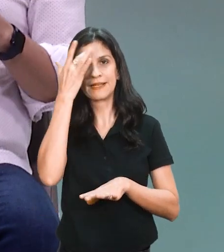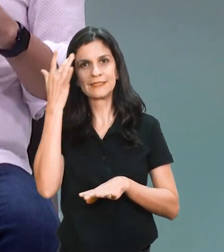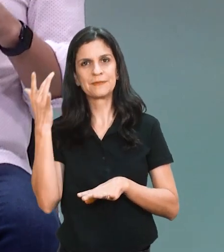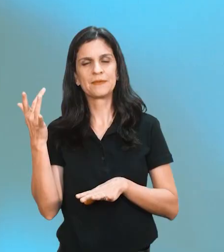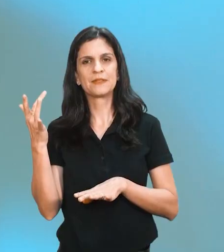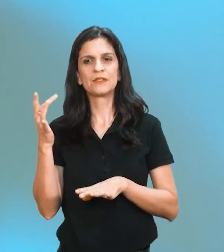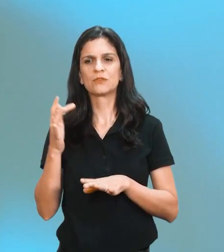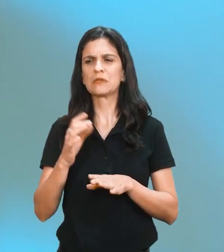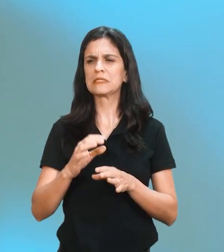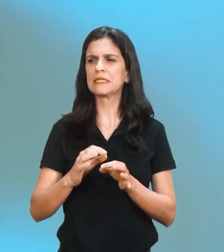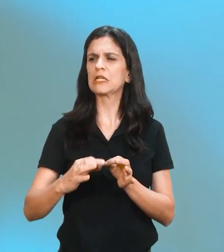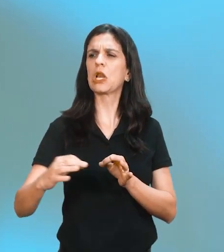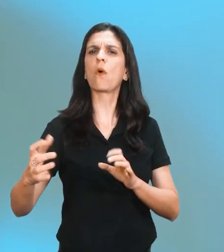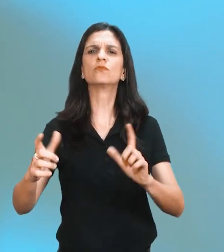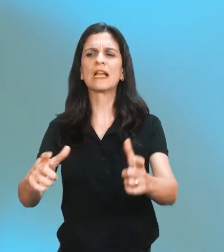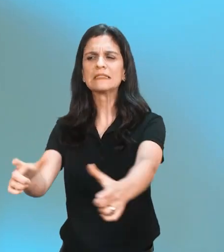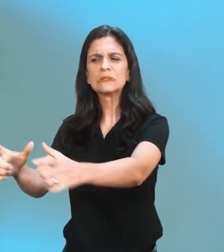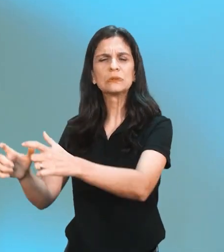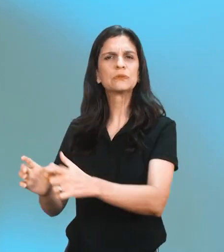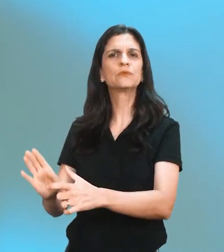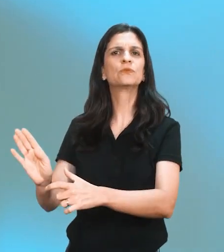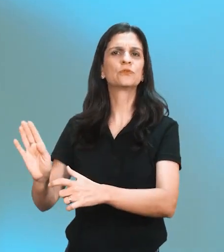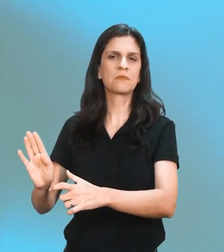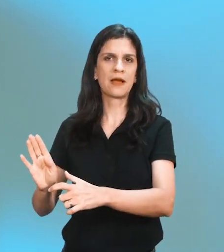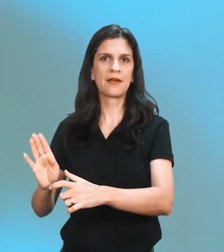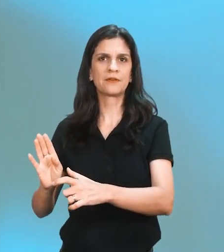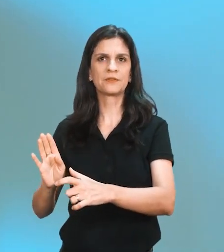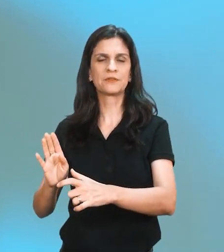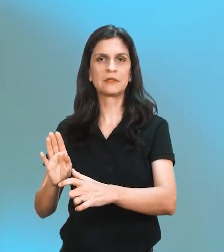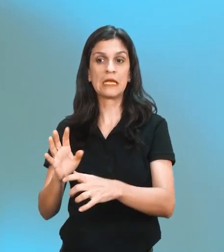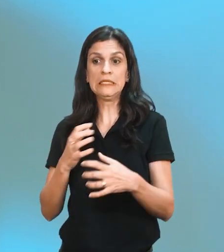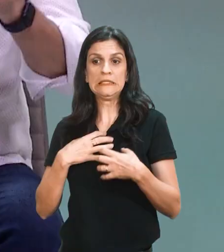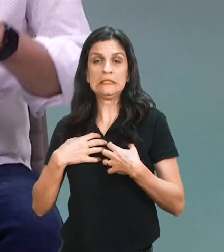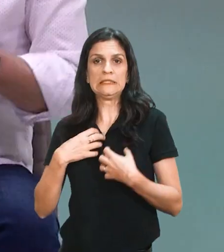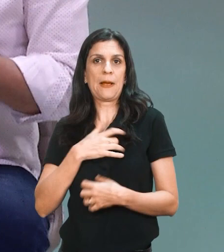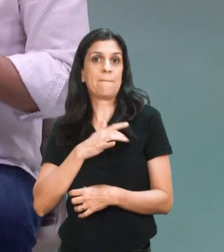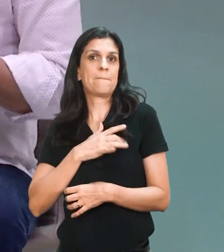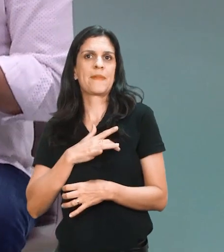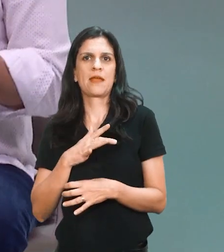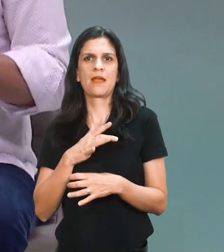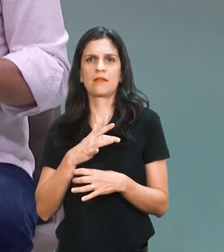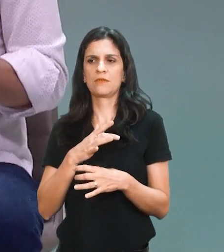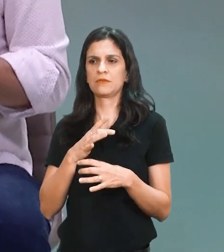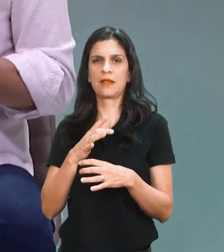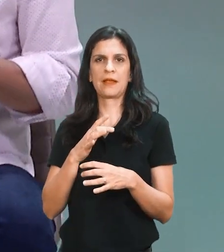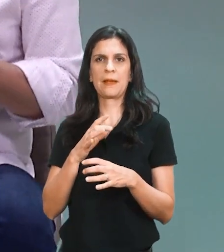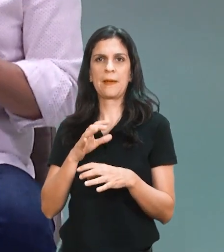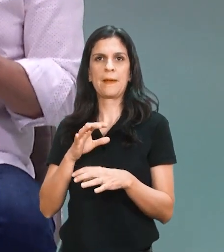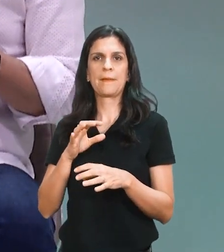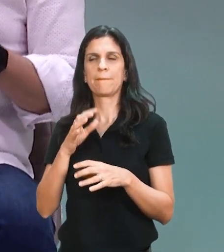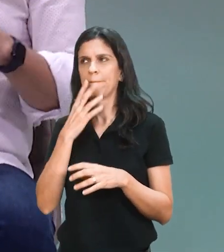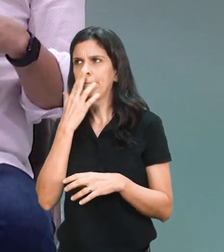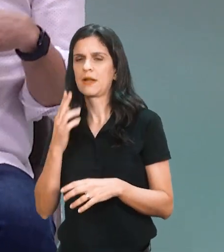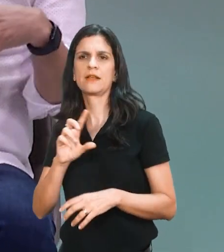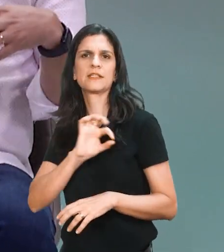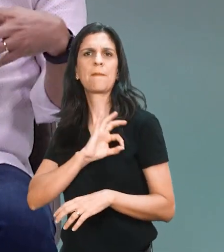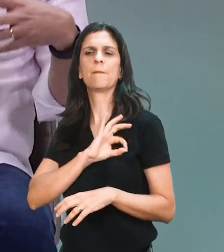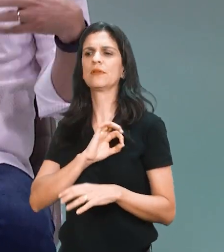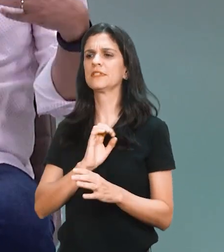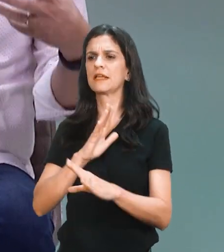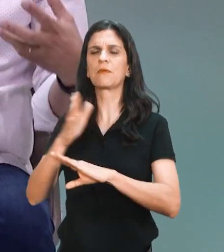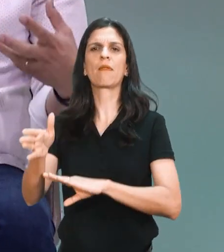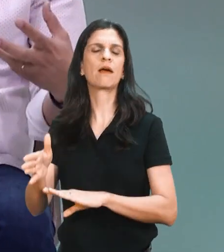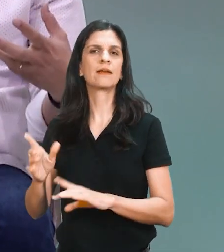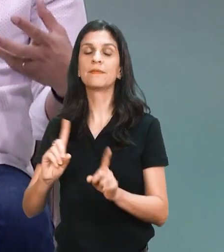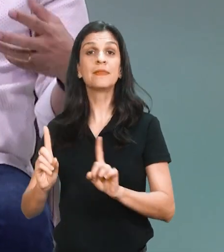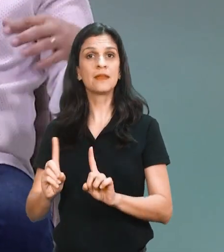periferia, quando fala Conselho Tutelar, parece que é a polícia que está chegando lá para roubar o filho. E não é bem isso, né? O Conselho ele